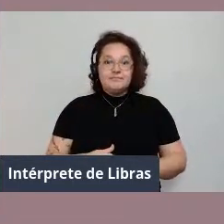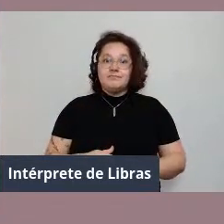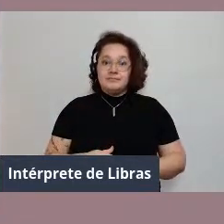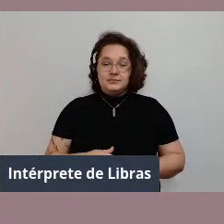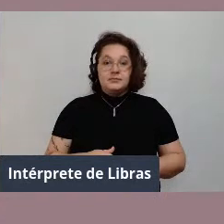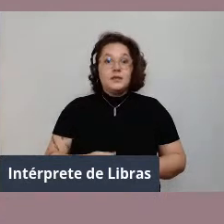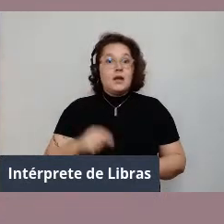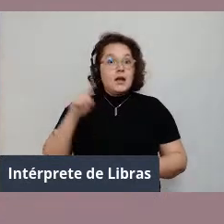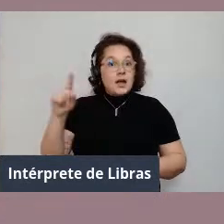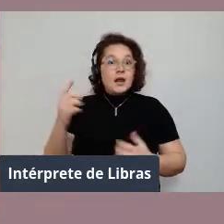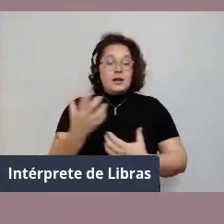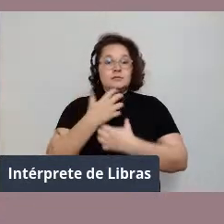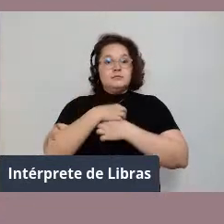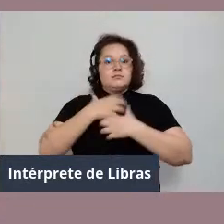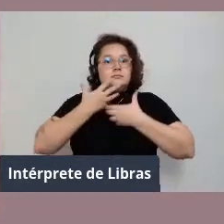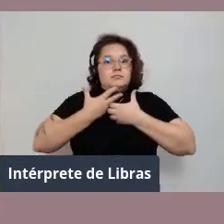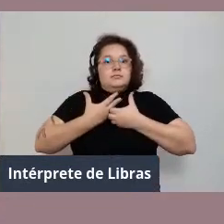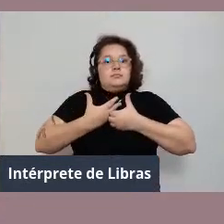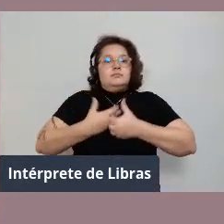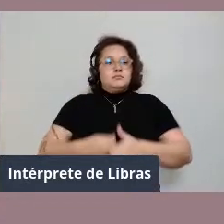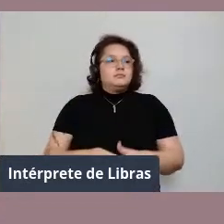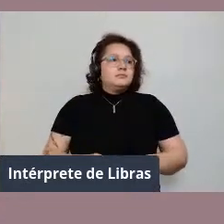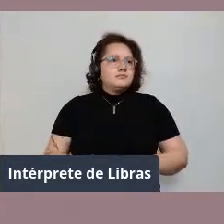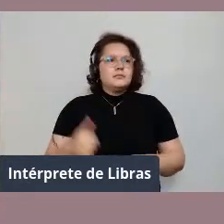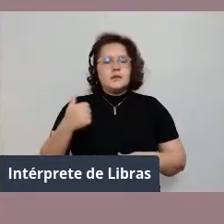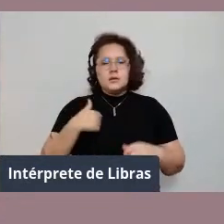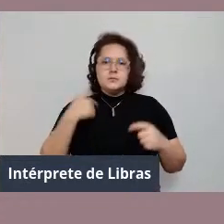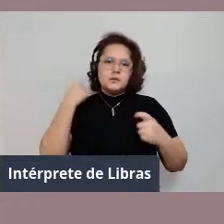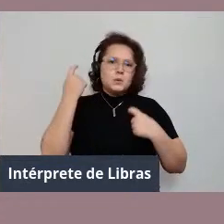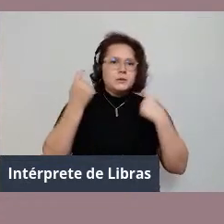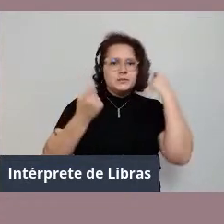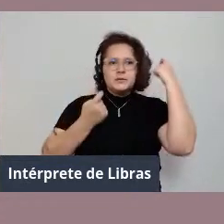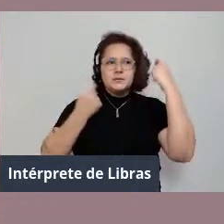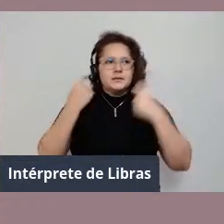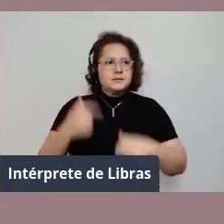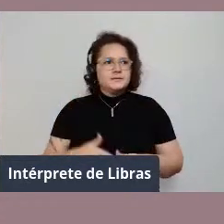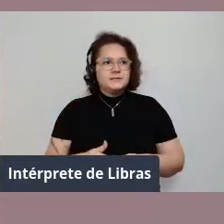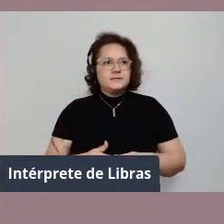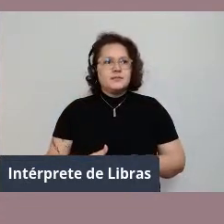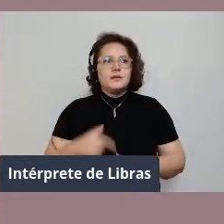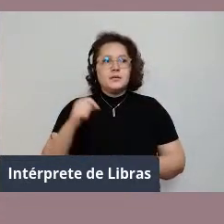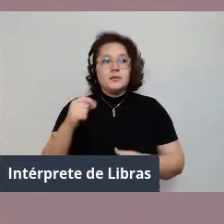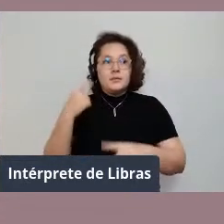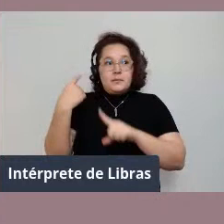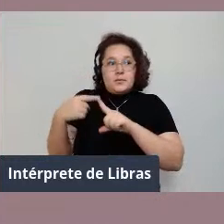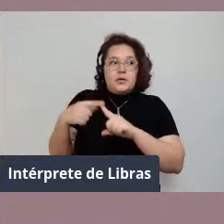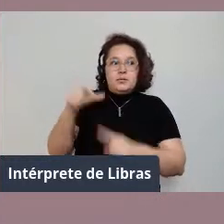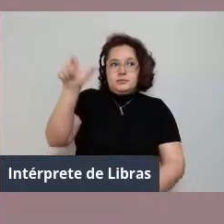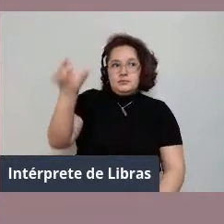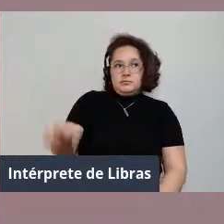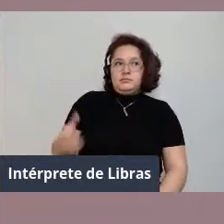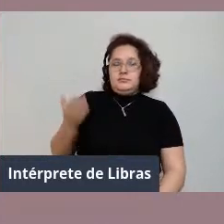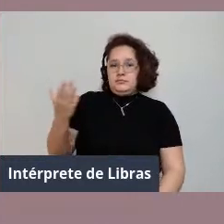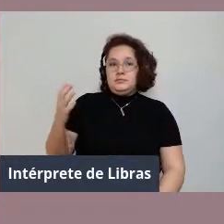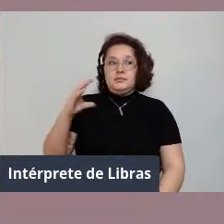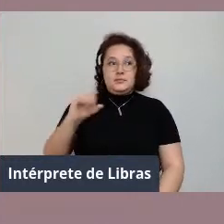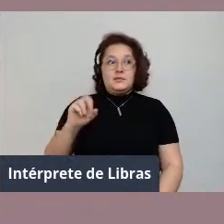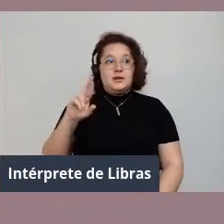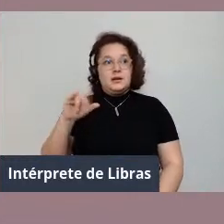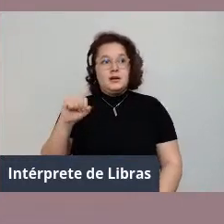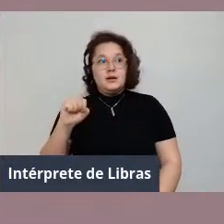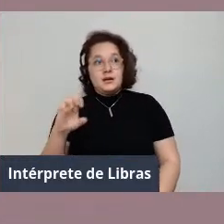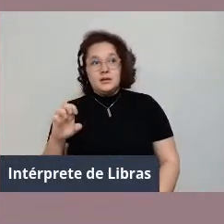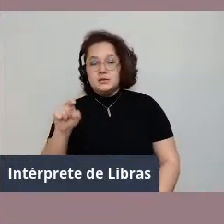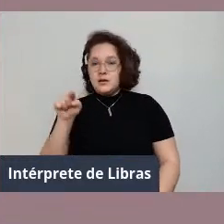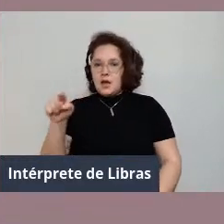estava aflita. Fui ficando preocupada. E, afinal, tratava-se de Clarice Lispector, a grande escritora, em